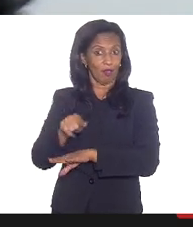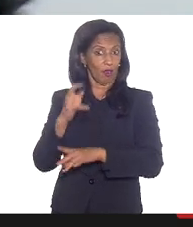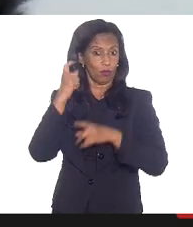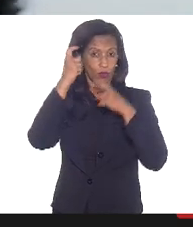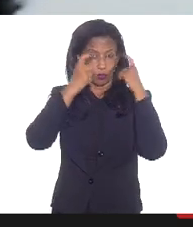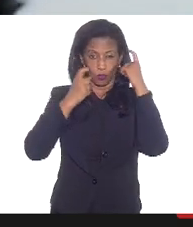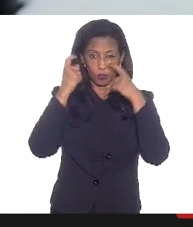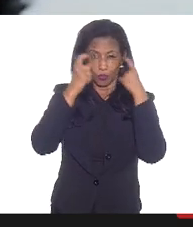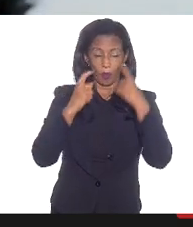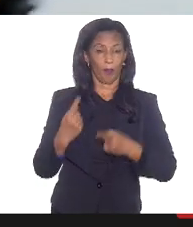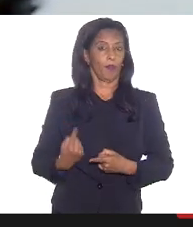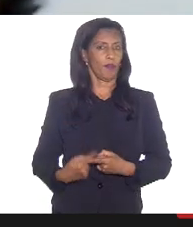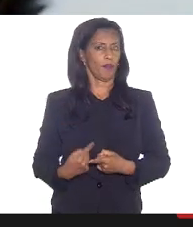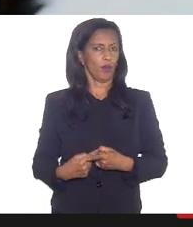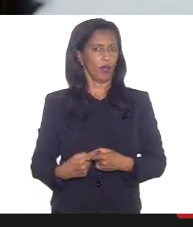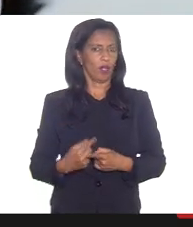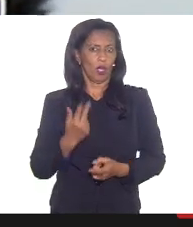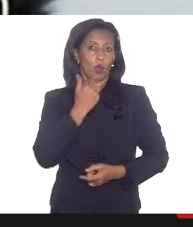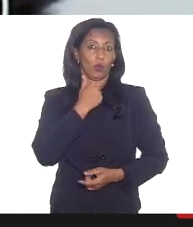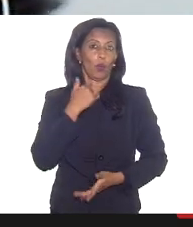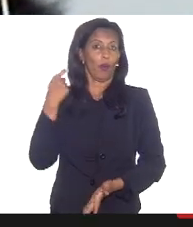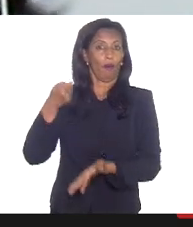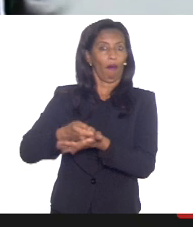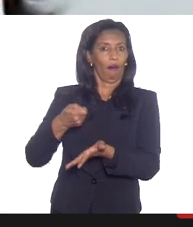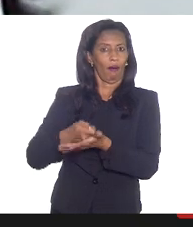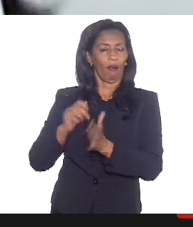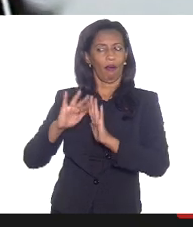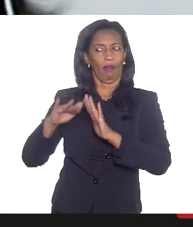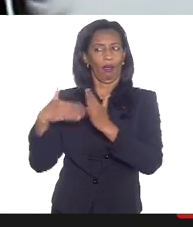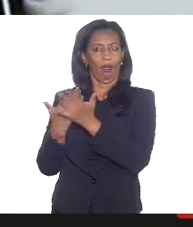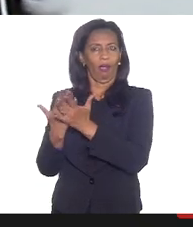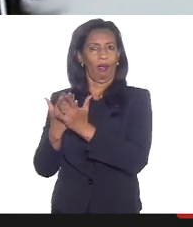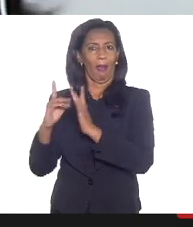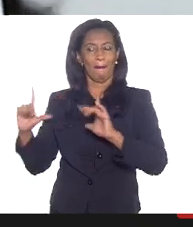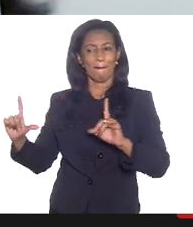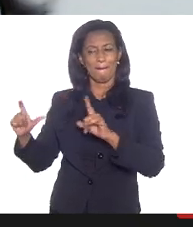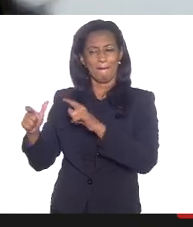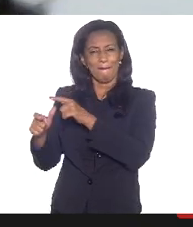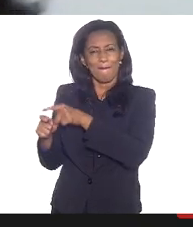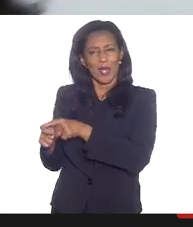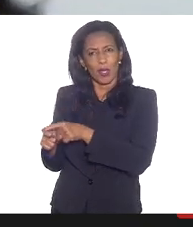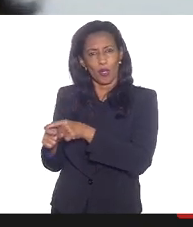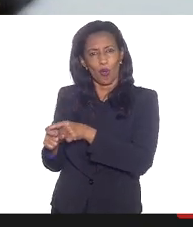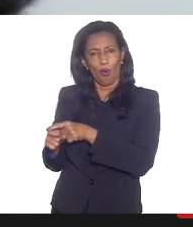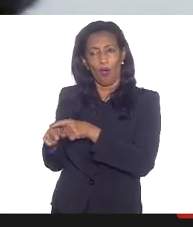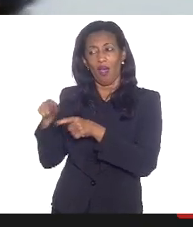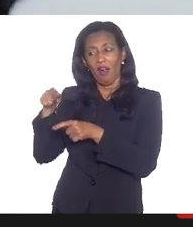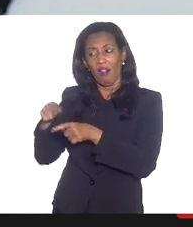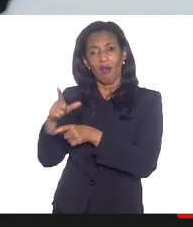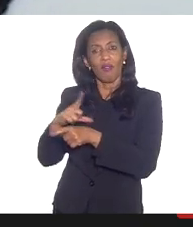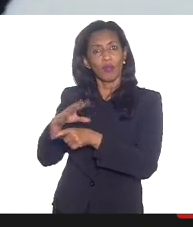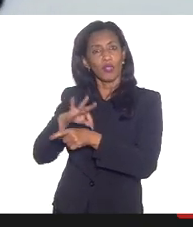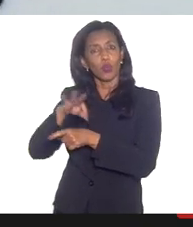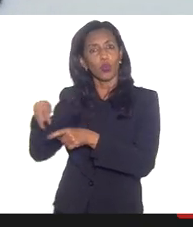preocupa, porque a gente não pode garantir que as escolas menores terão oferta de todos